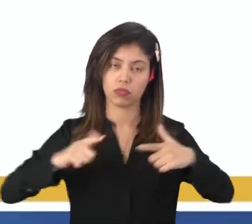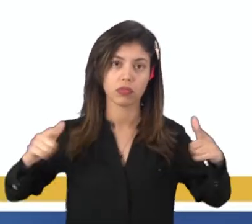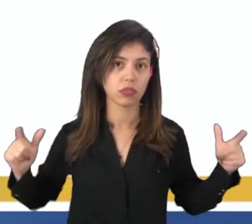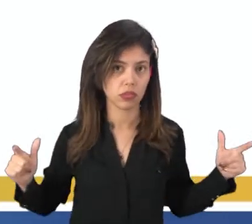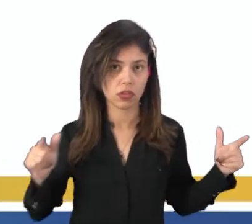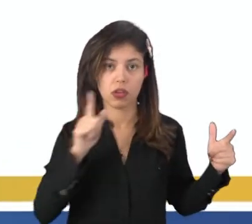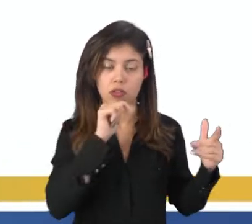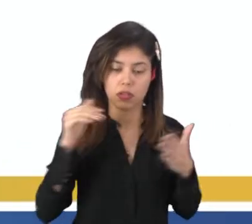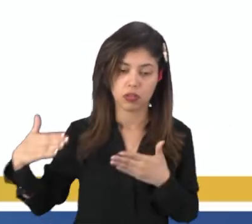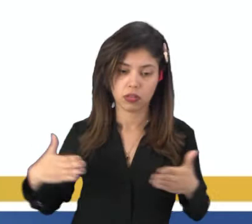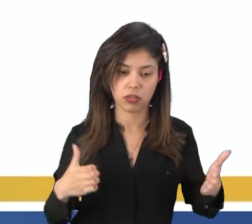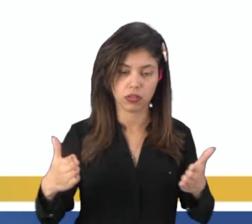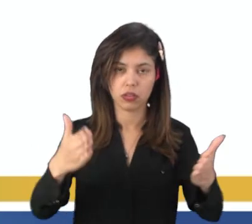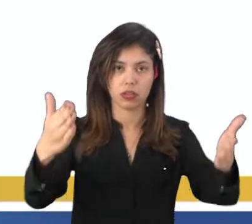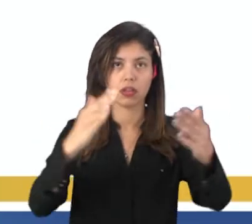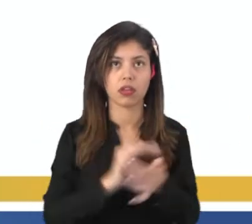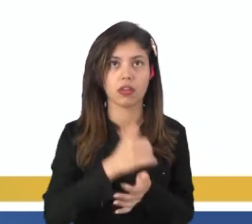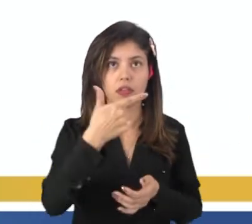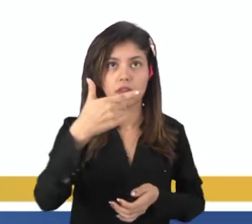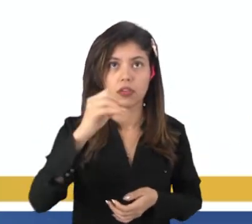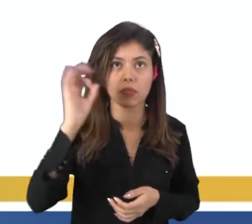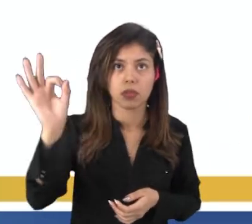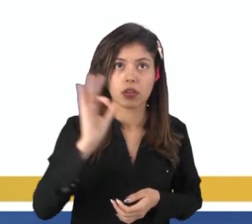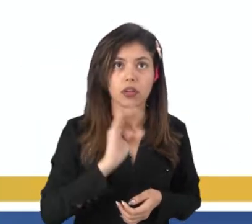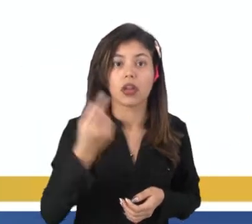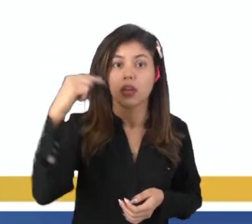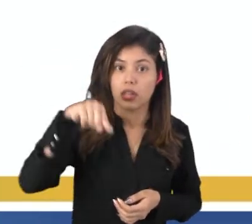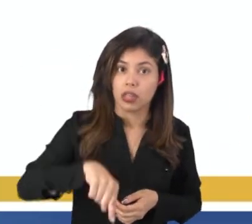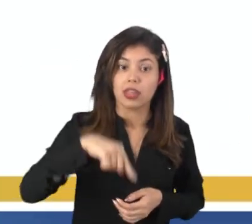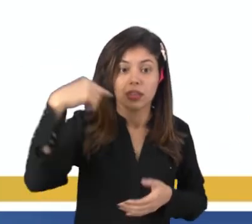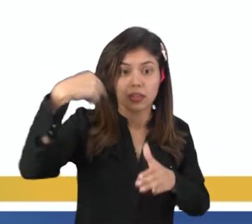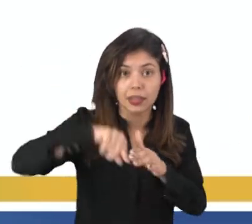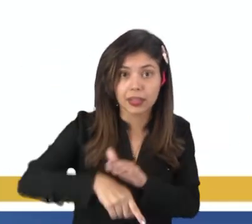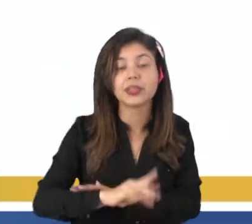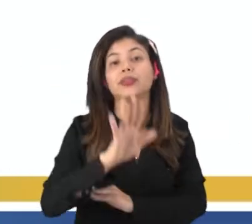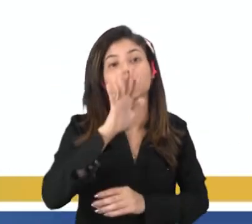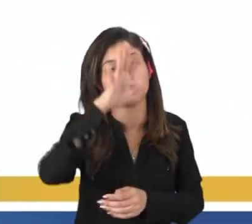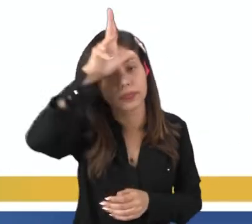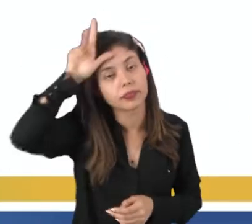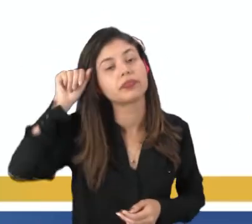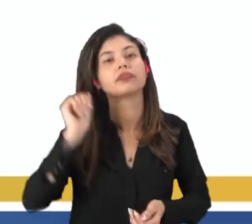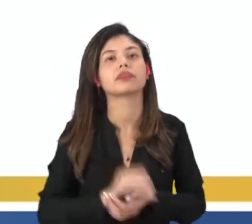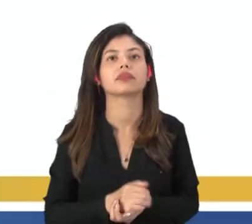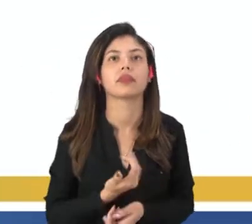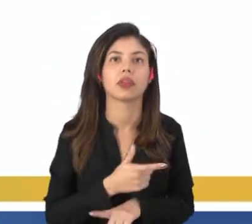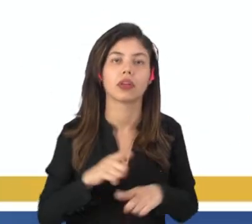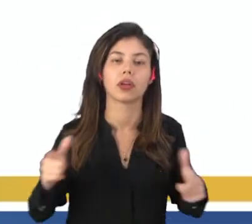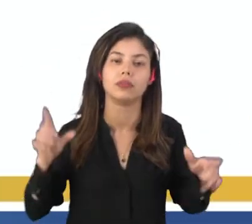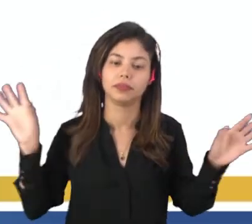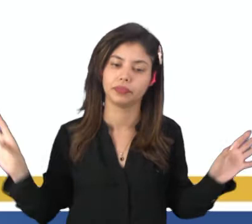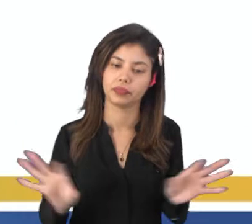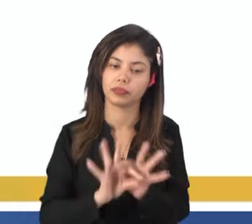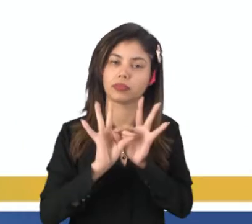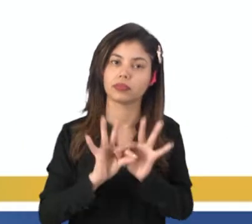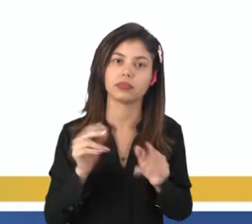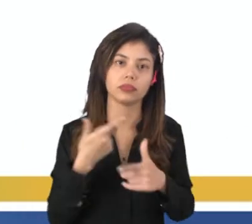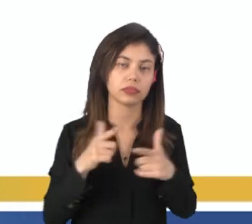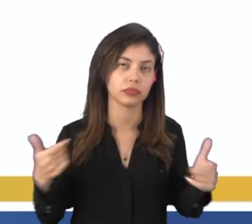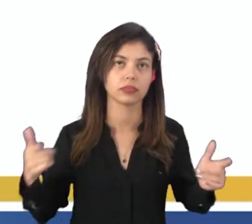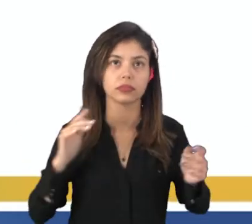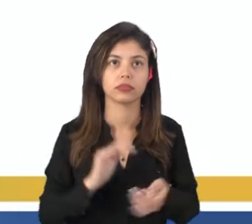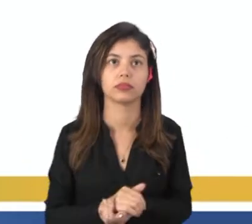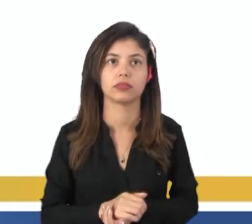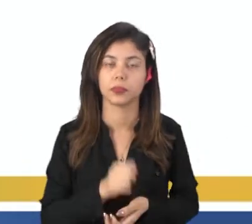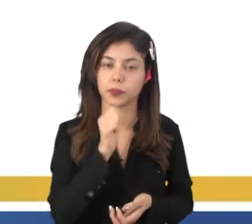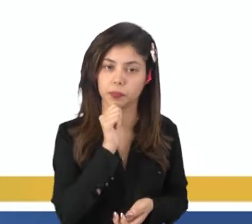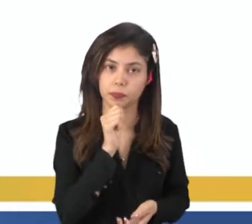tá? Existem estimativas ali que 20% da água do planeta está na Amazônia. Então, ela tem uma bacia hidrográfica muito complexa e muito grande, tá bom?